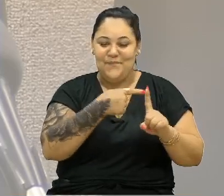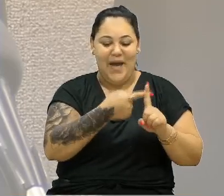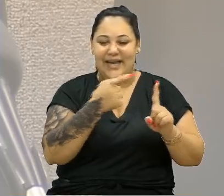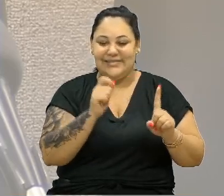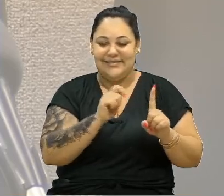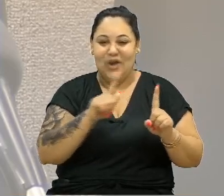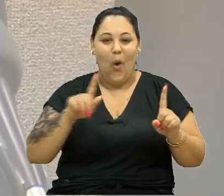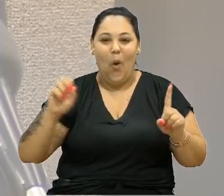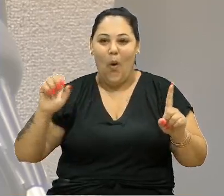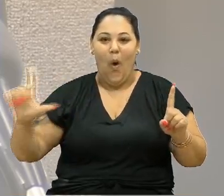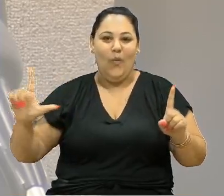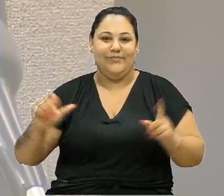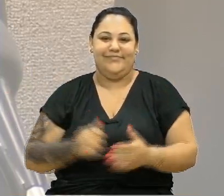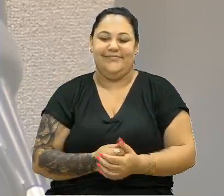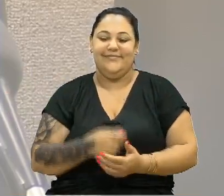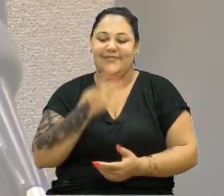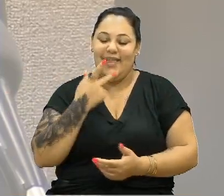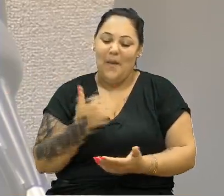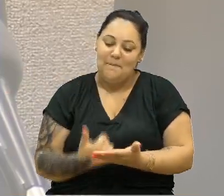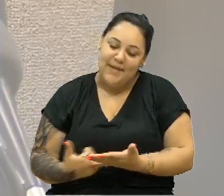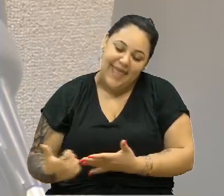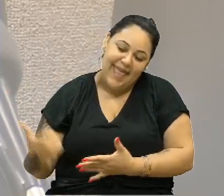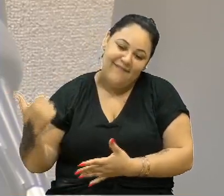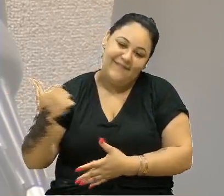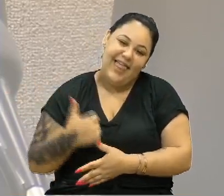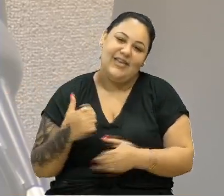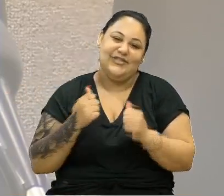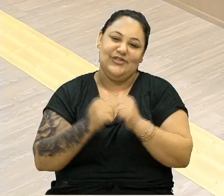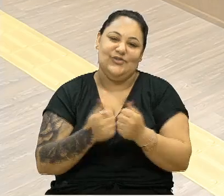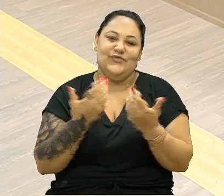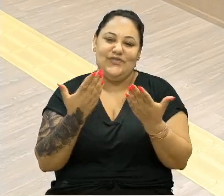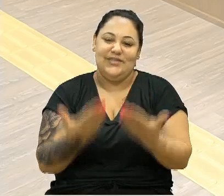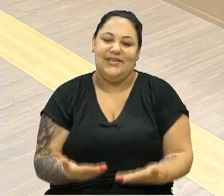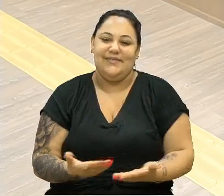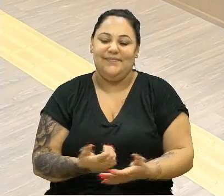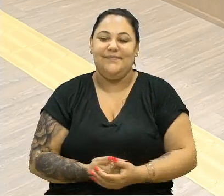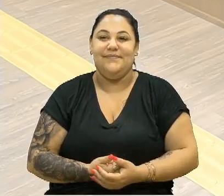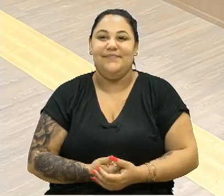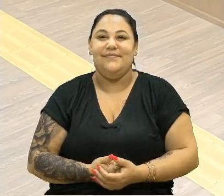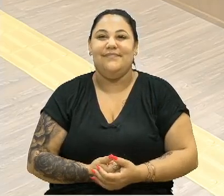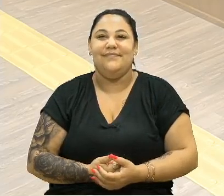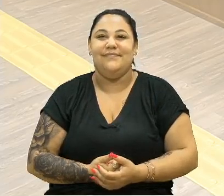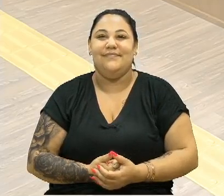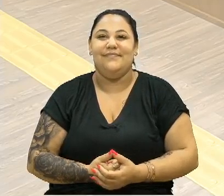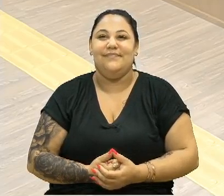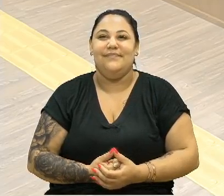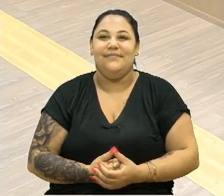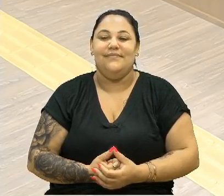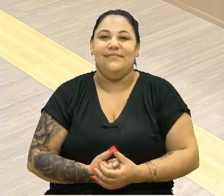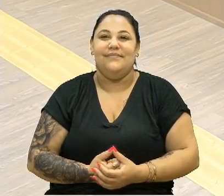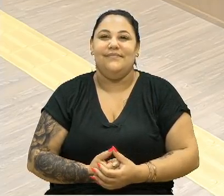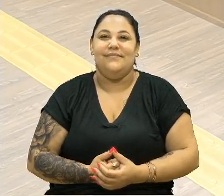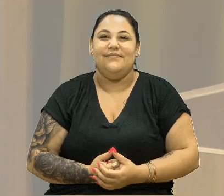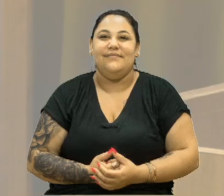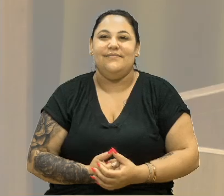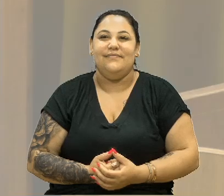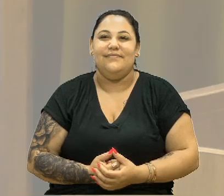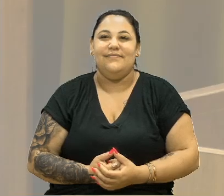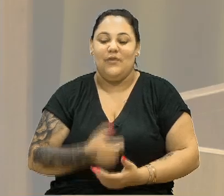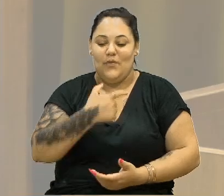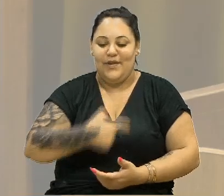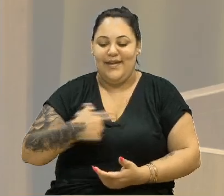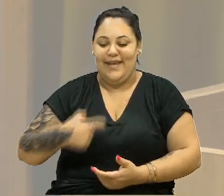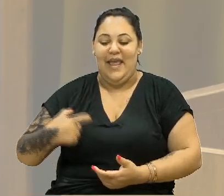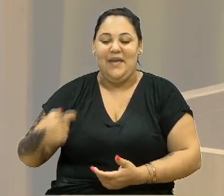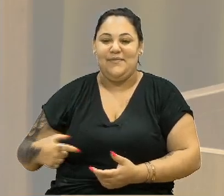Então, dizer que foi um privilégio estar aqui junto com o senhor. Obrigada. Obrigado, vereadora Gladys. O Grêmio entrou em contato comigo